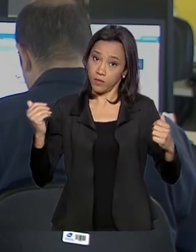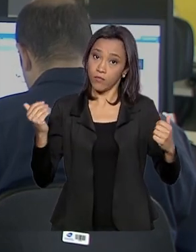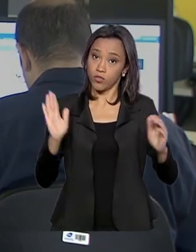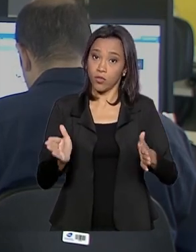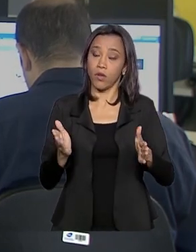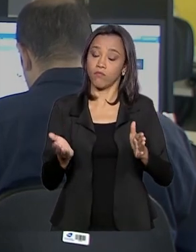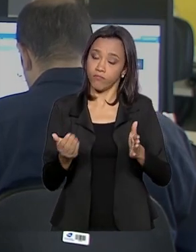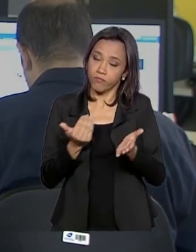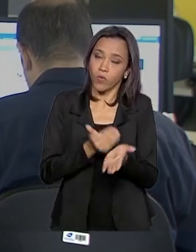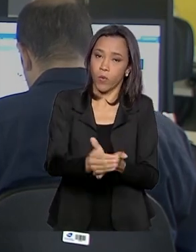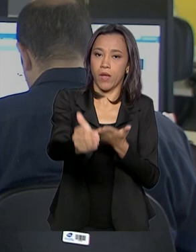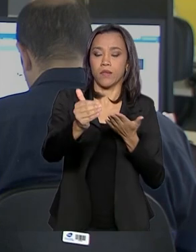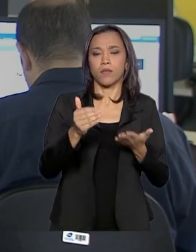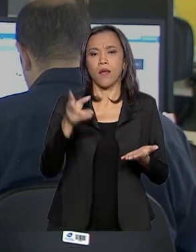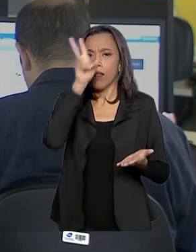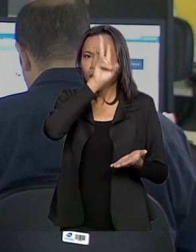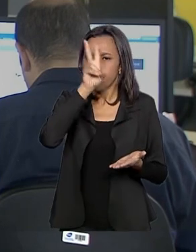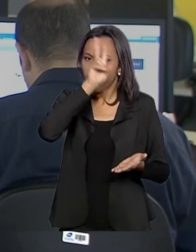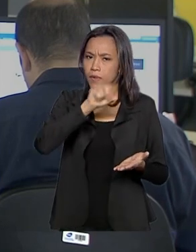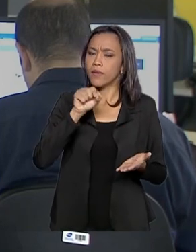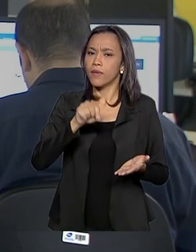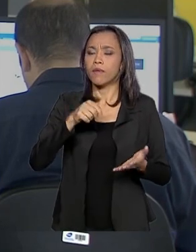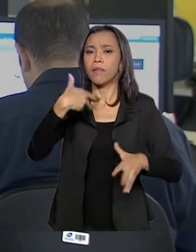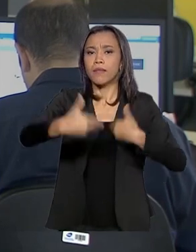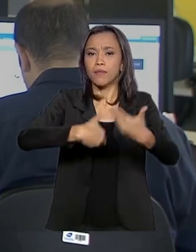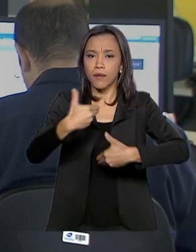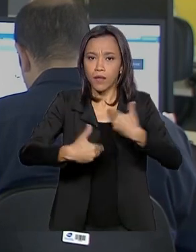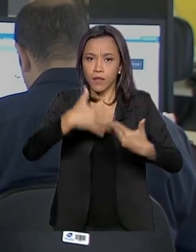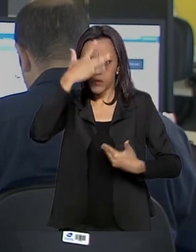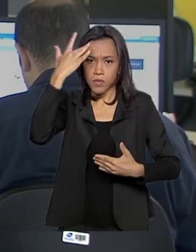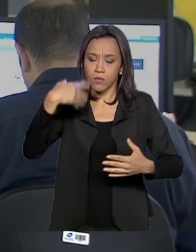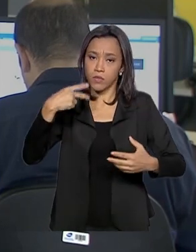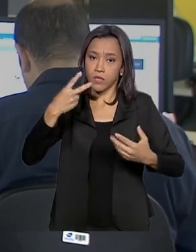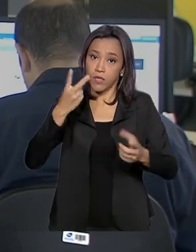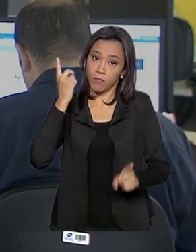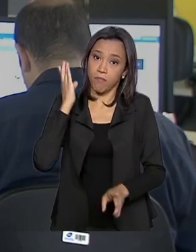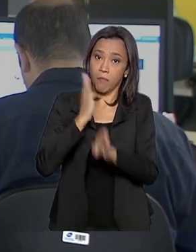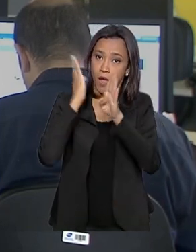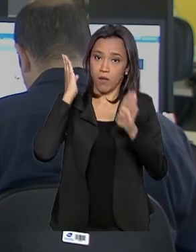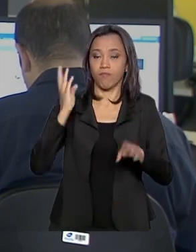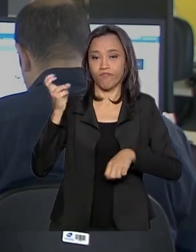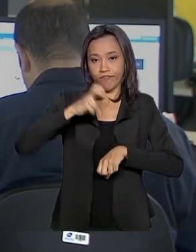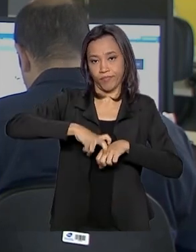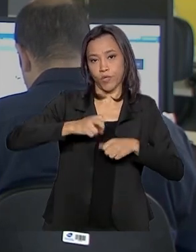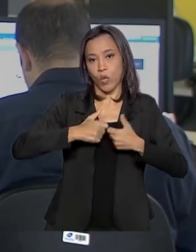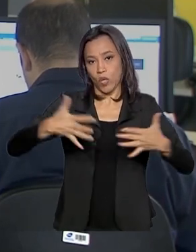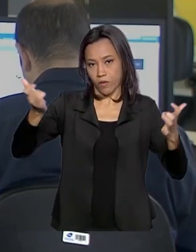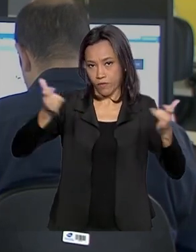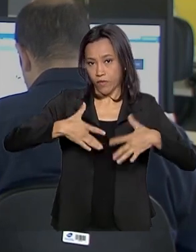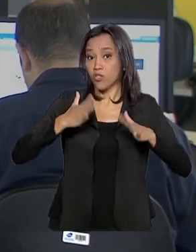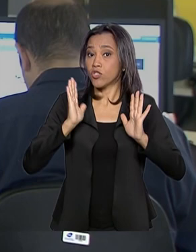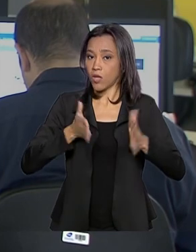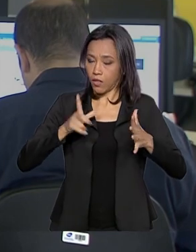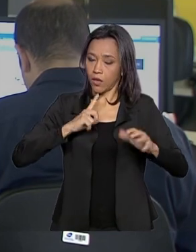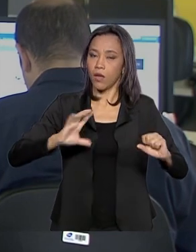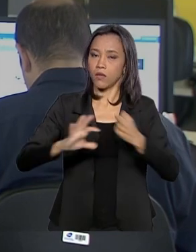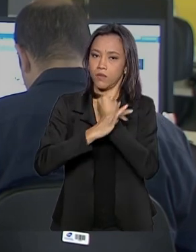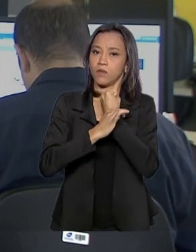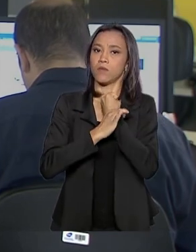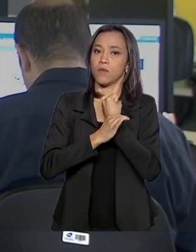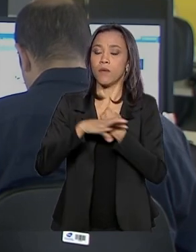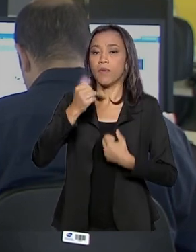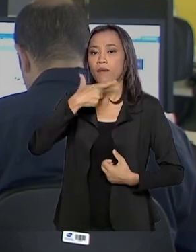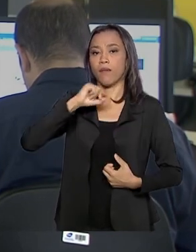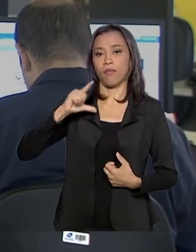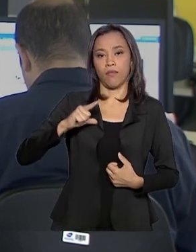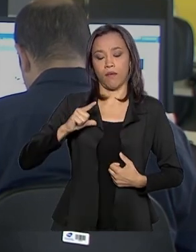Lembrando que a cobertura do tratamento aos pacientes diagnosticados com covid-19 já é assegurada aos beneficiários de planos